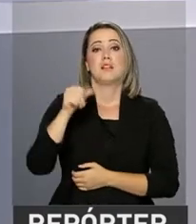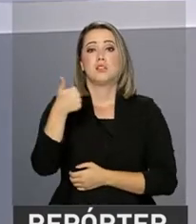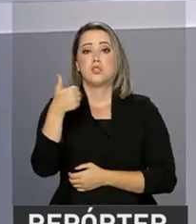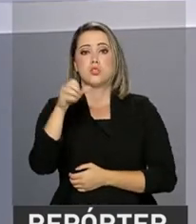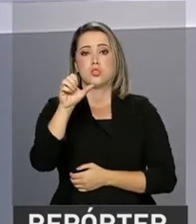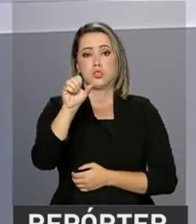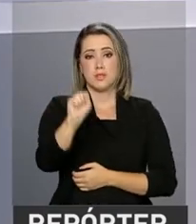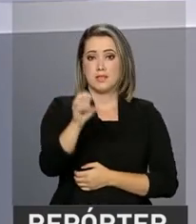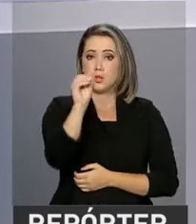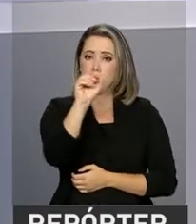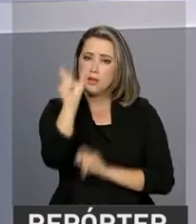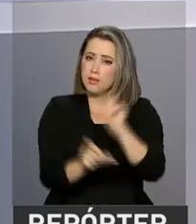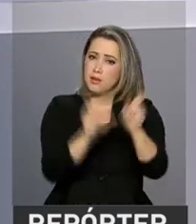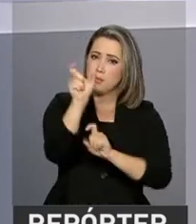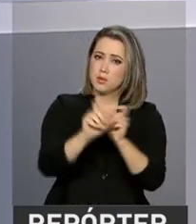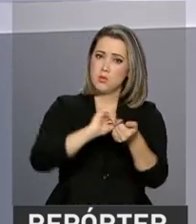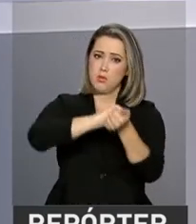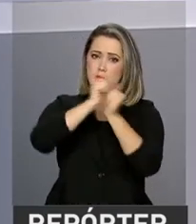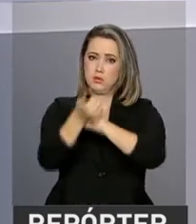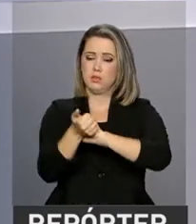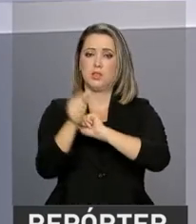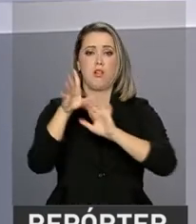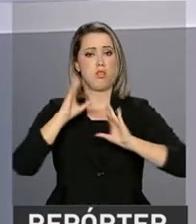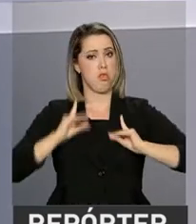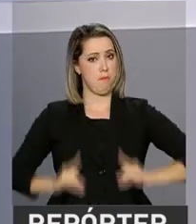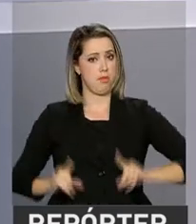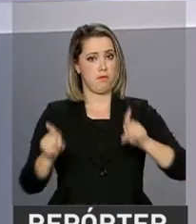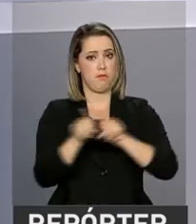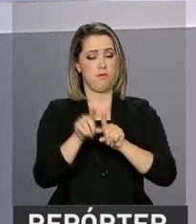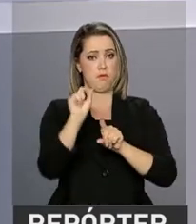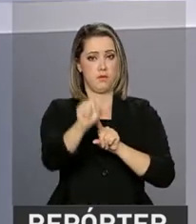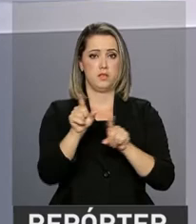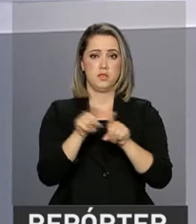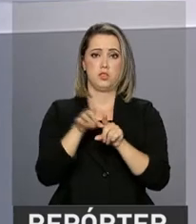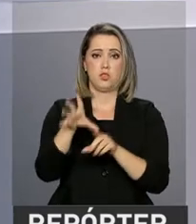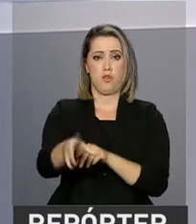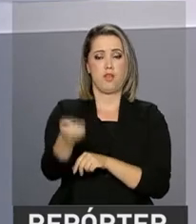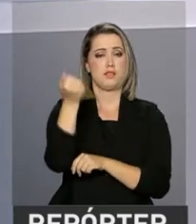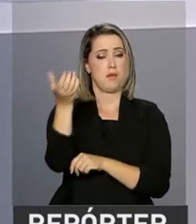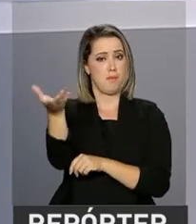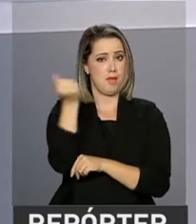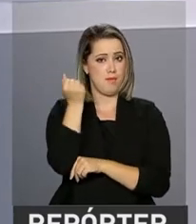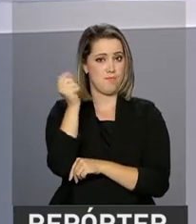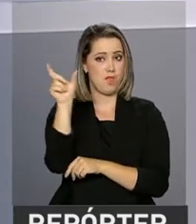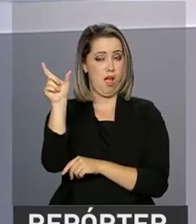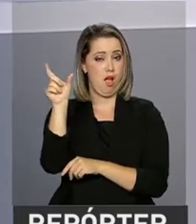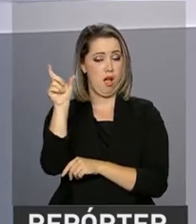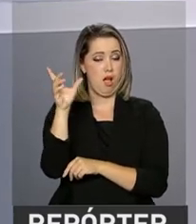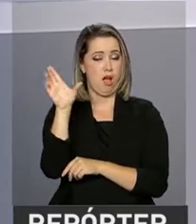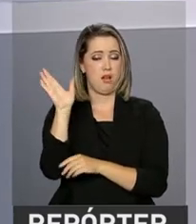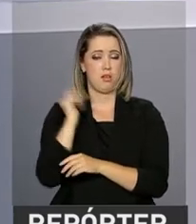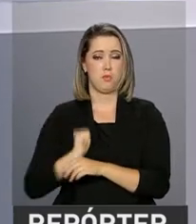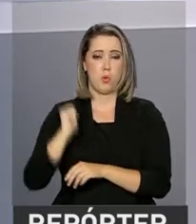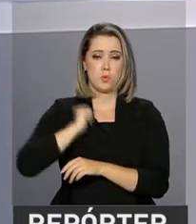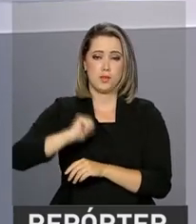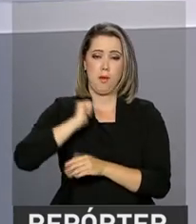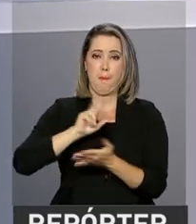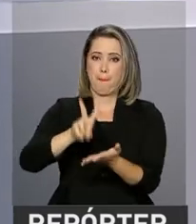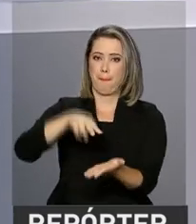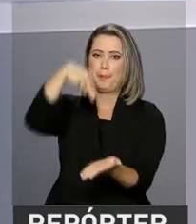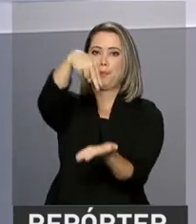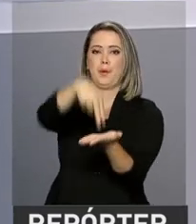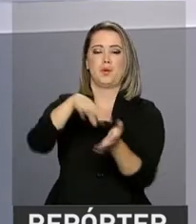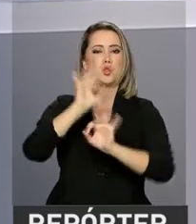foram selecionados para receber o patrocínio do bolsa pódio já de olho na preparação para os jogos de tóquio em